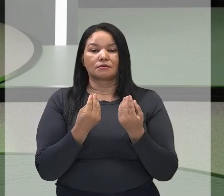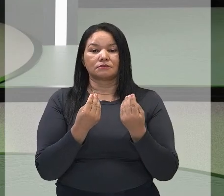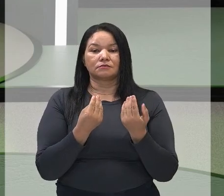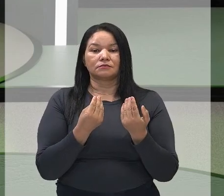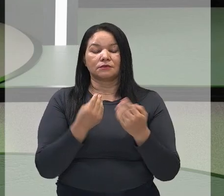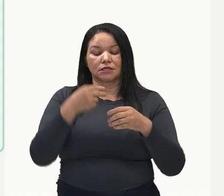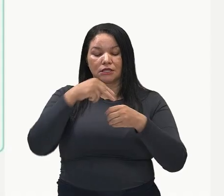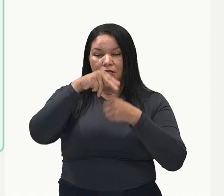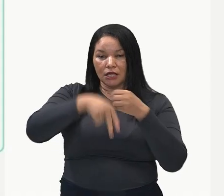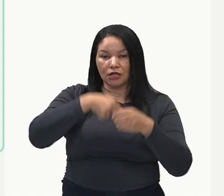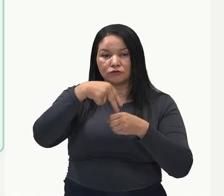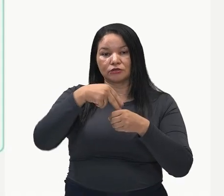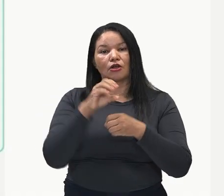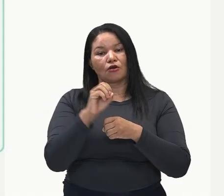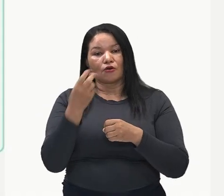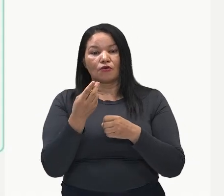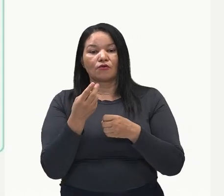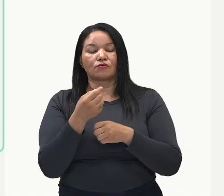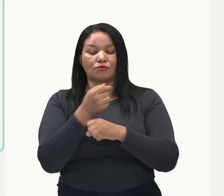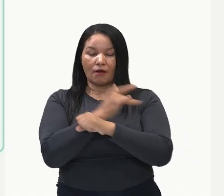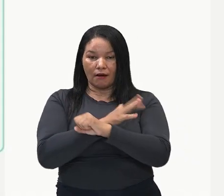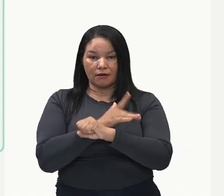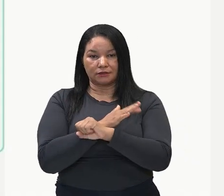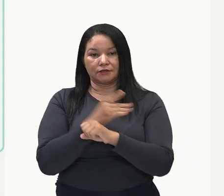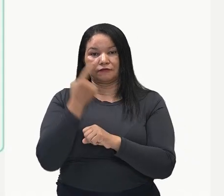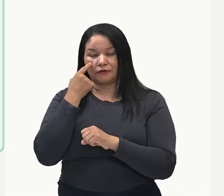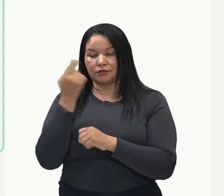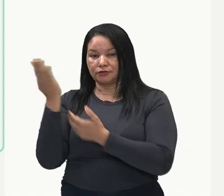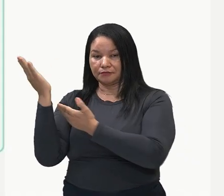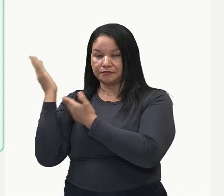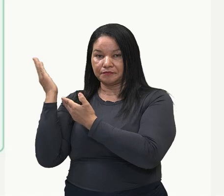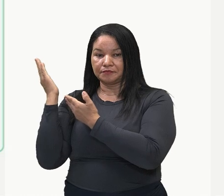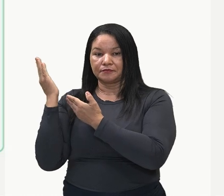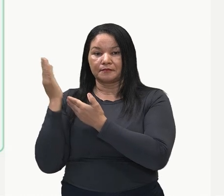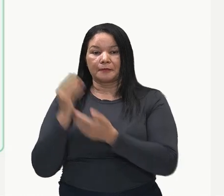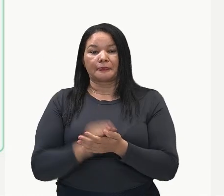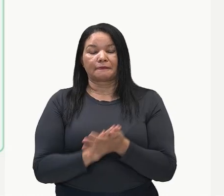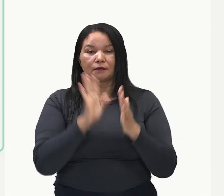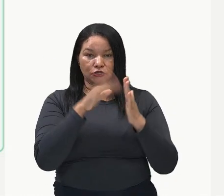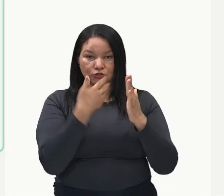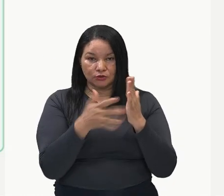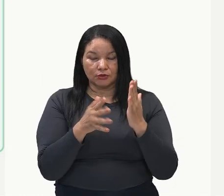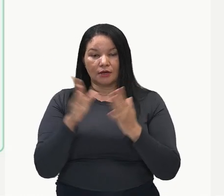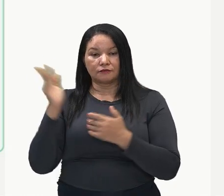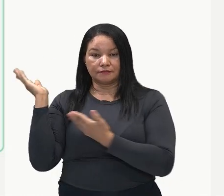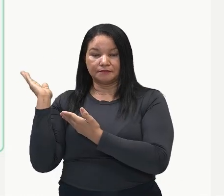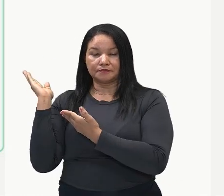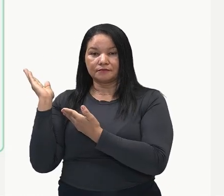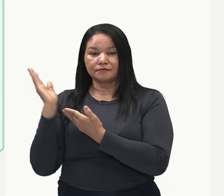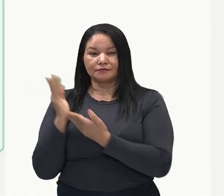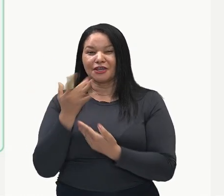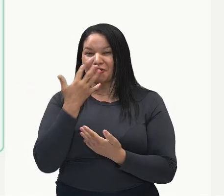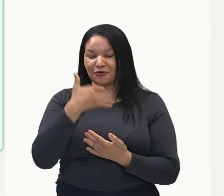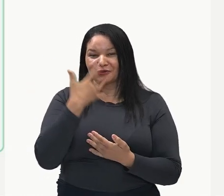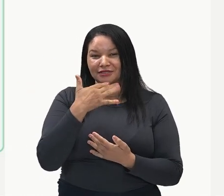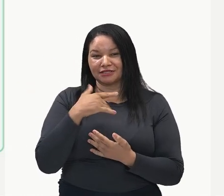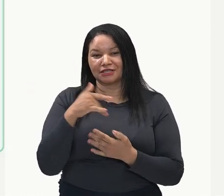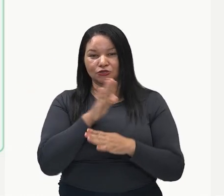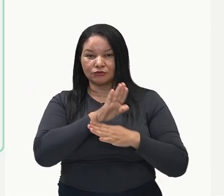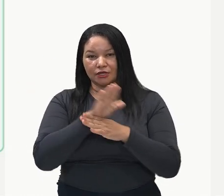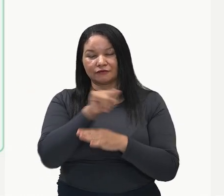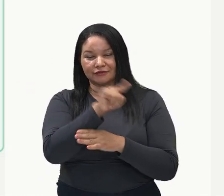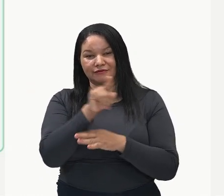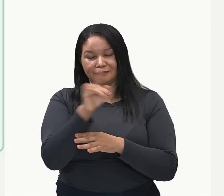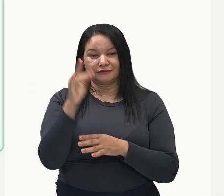muito básica. Vamos lá conhecer a escala de pH então. Bem, ela está bem colorida aí para ajudar na